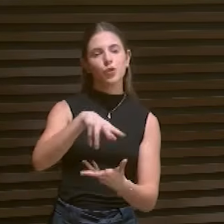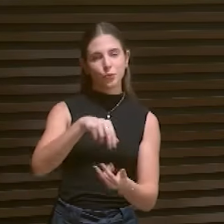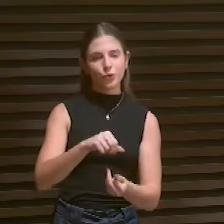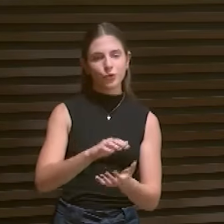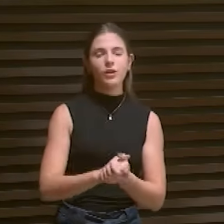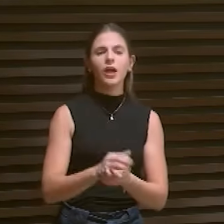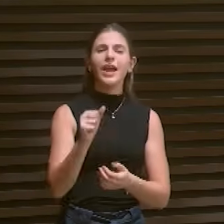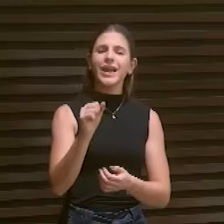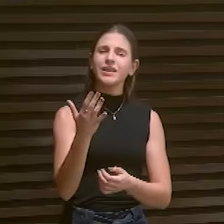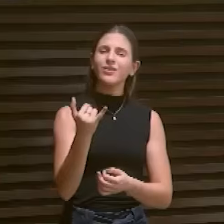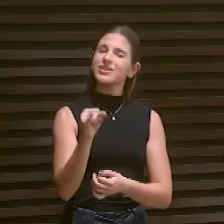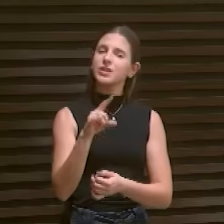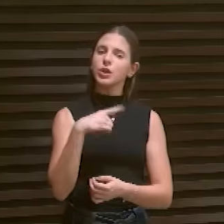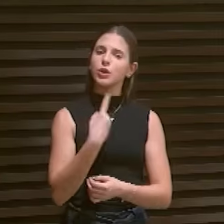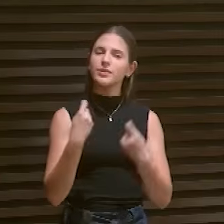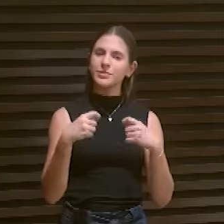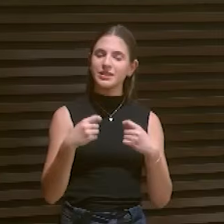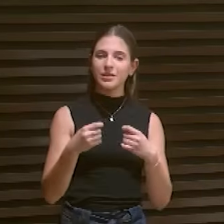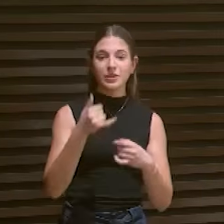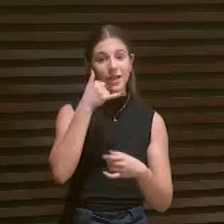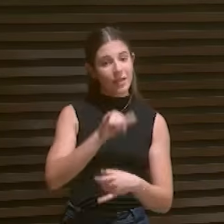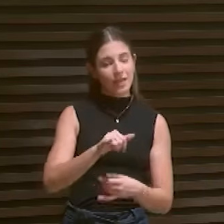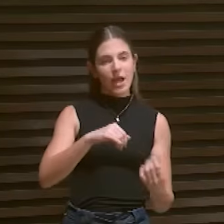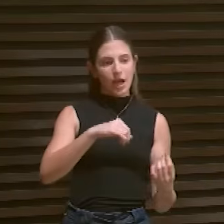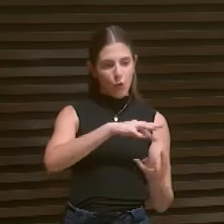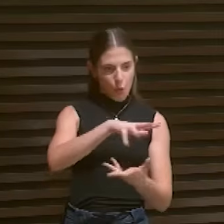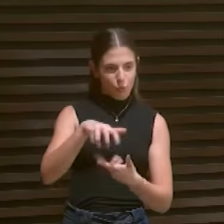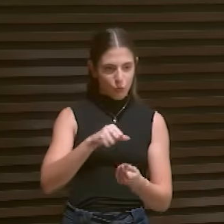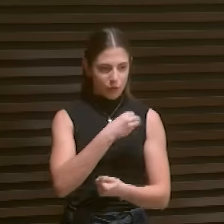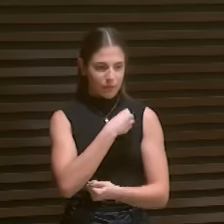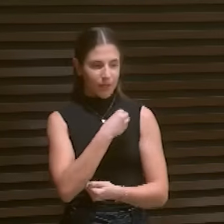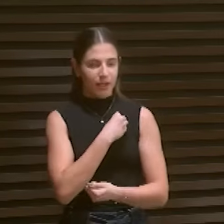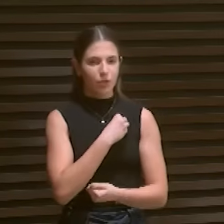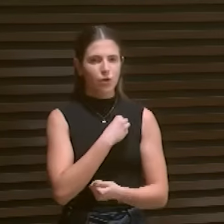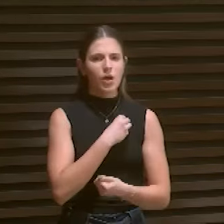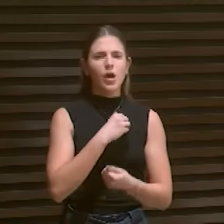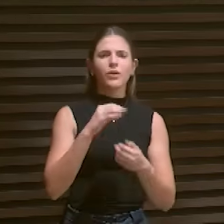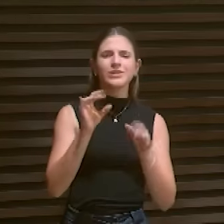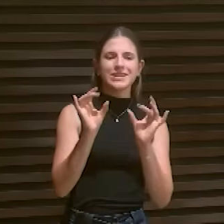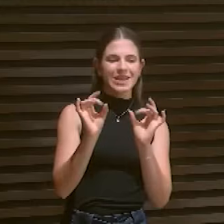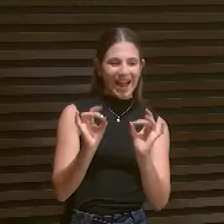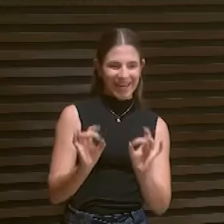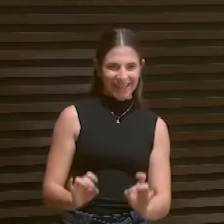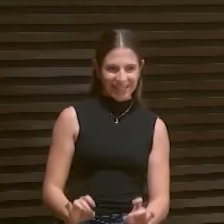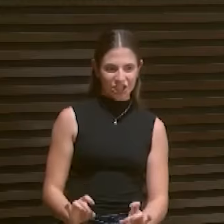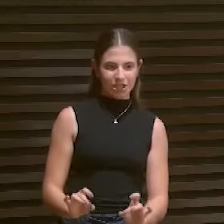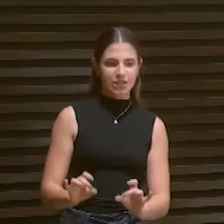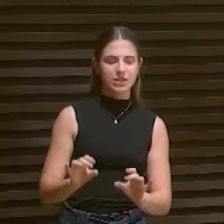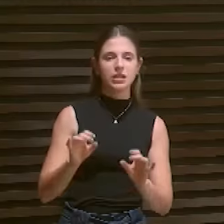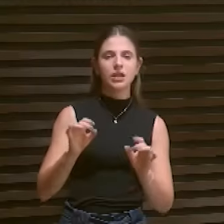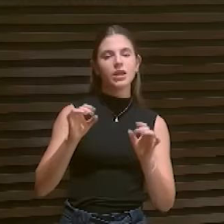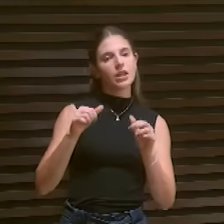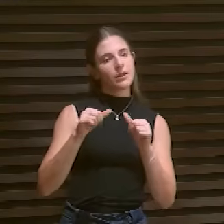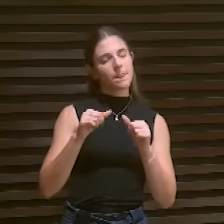Então, se nós devemos evitar o mundanismo, quais são essas características do mundanismo? E o que são exatamente